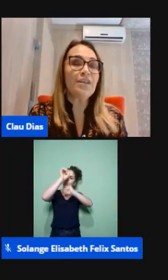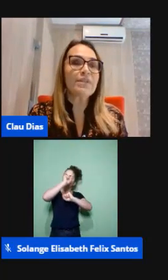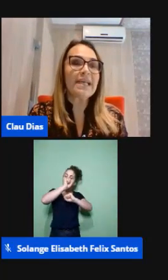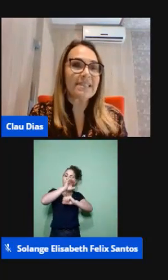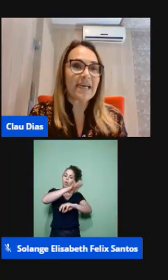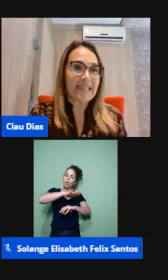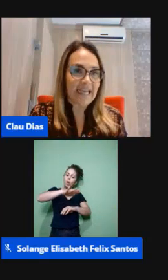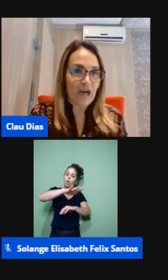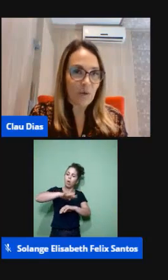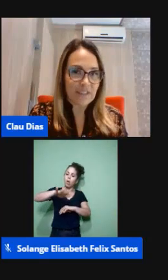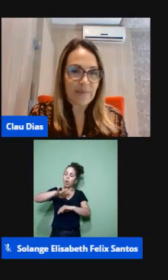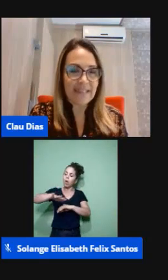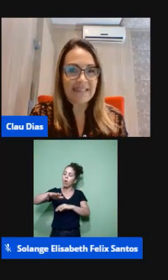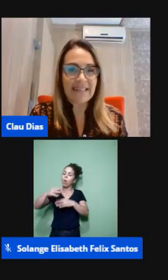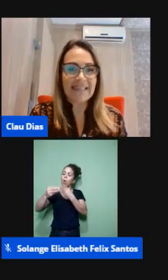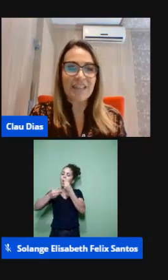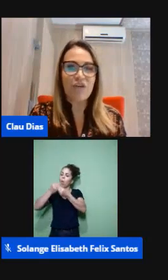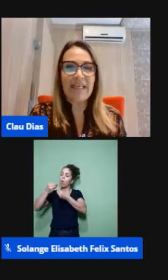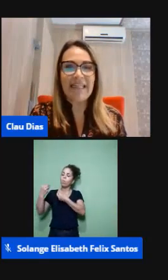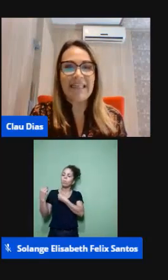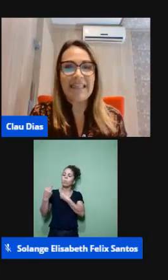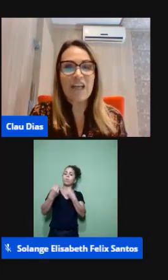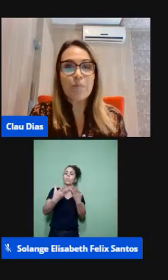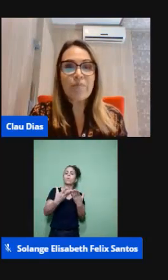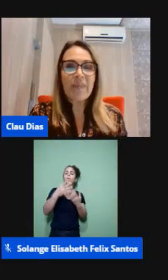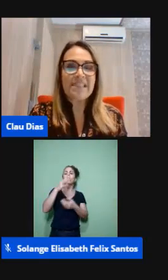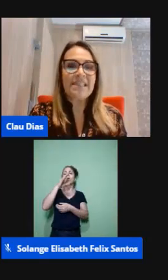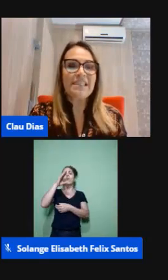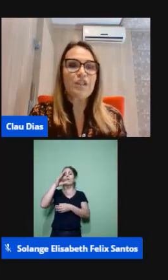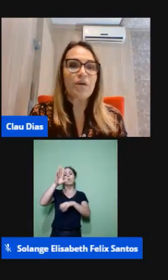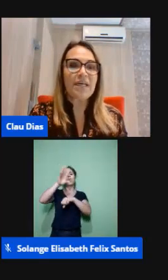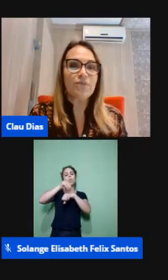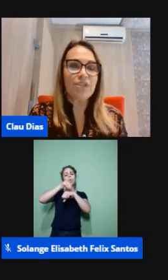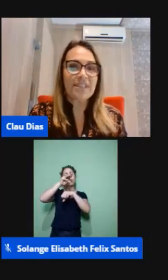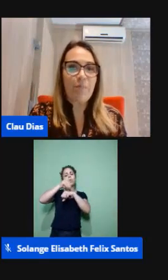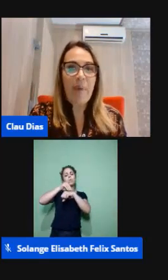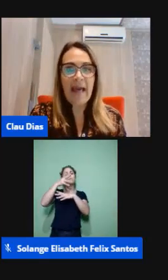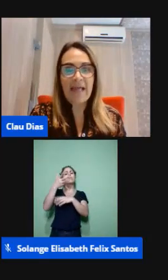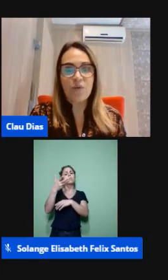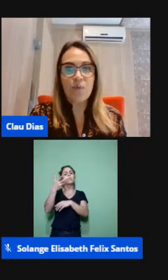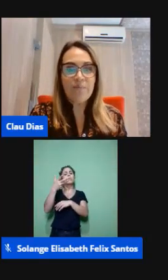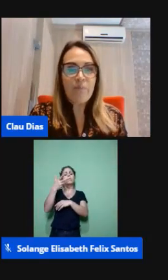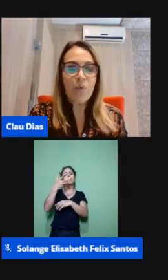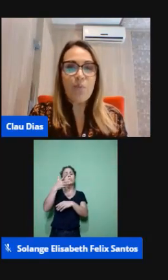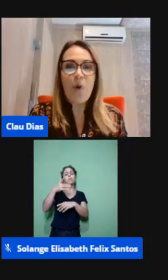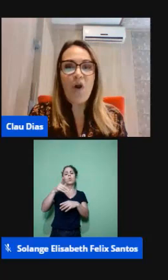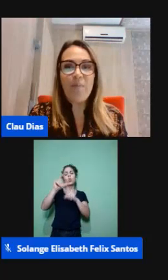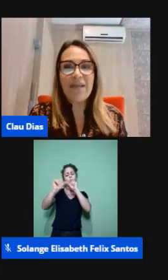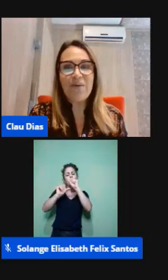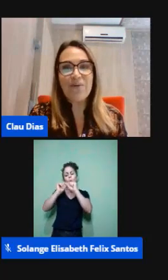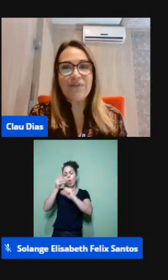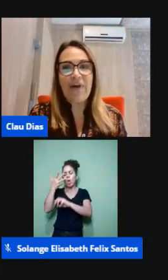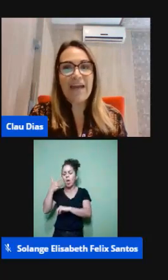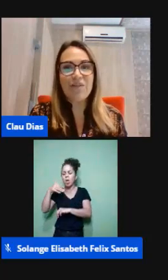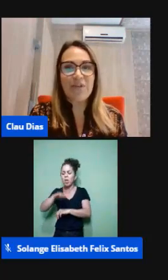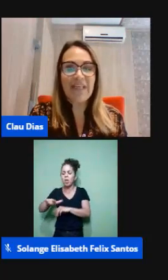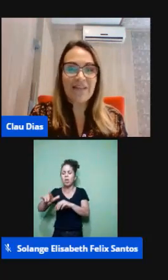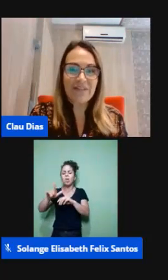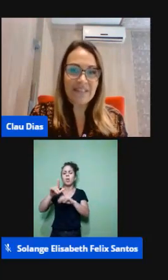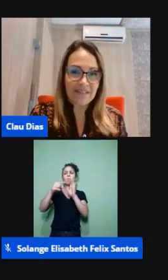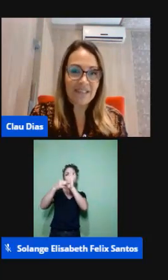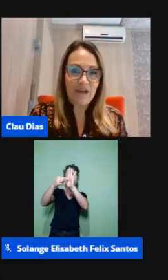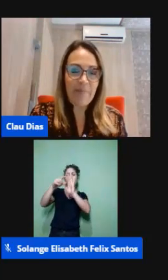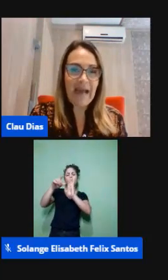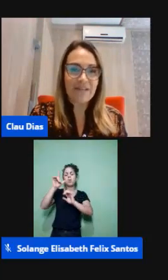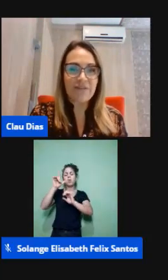elas poderiam trazer, agregar ao conhecimento dessas crianças? Então, tem ali, né? As crianças trocando de sapato, um mobile com os vários